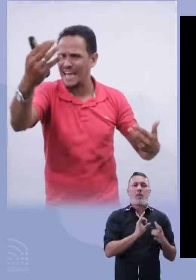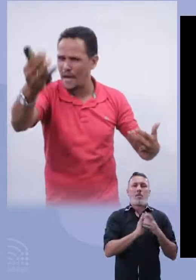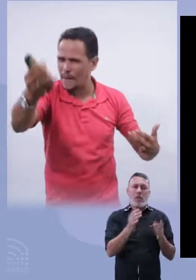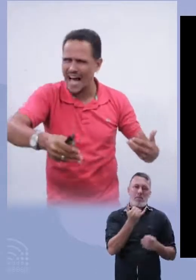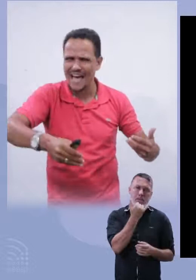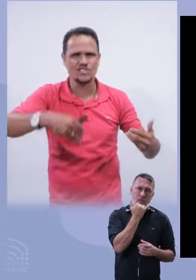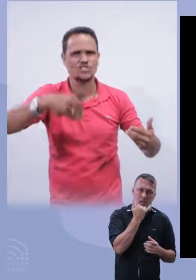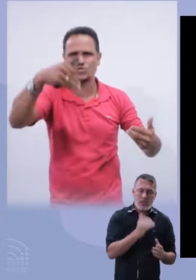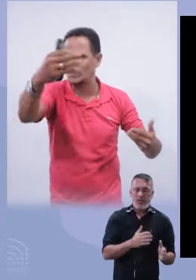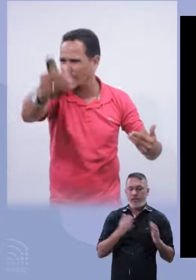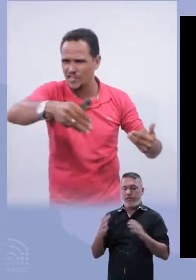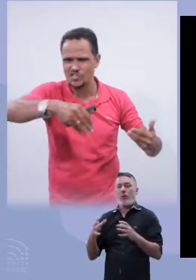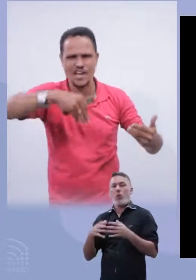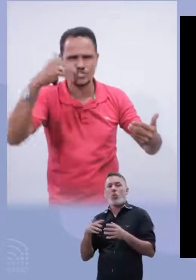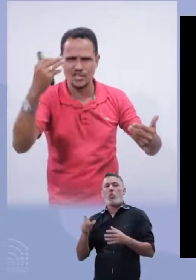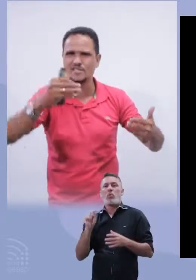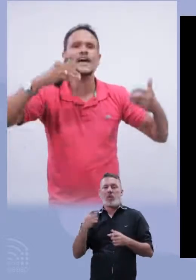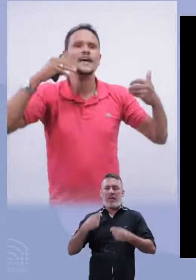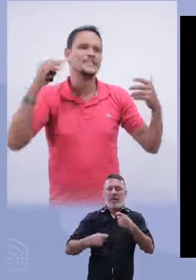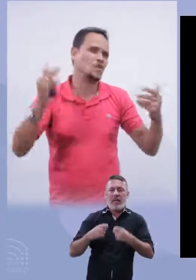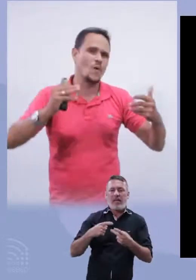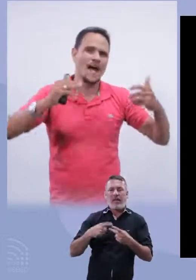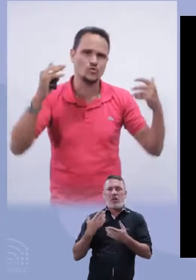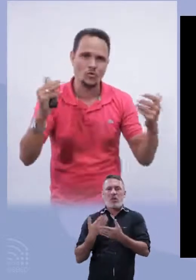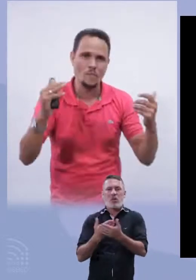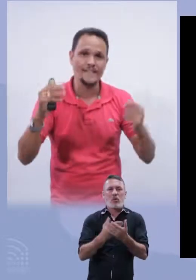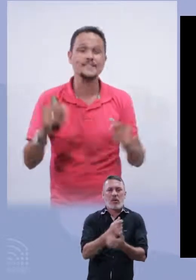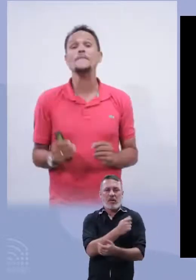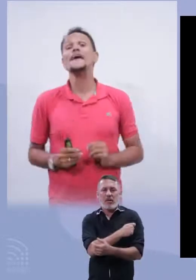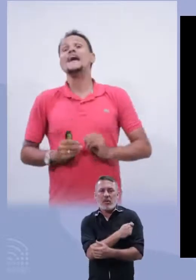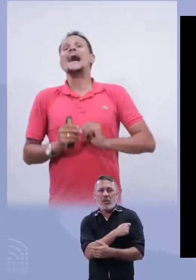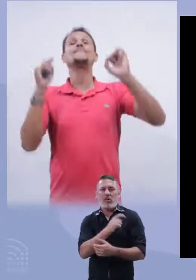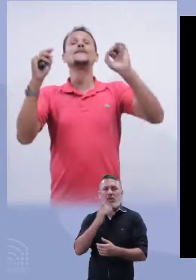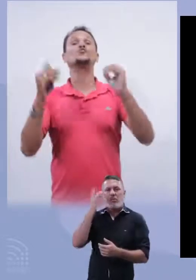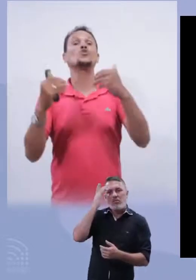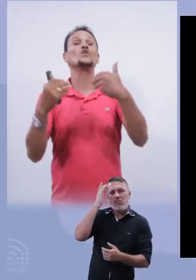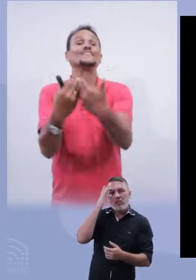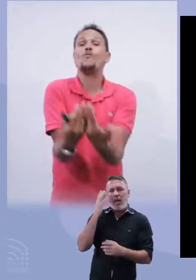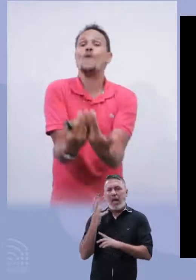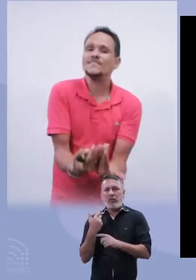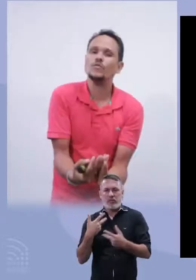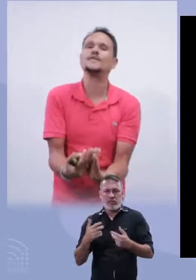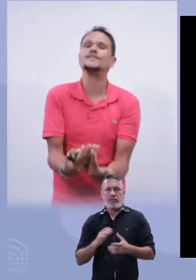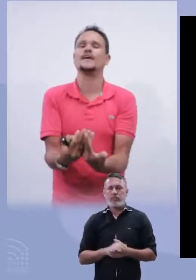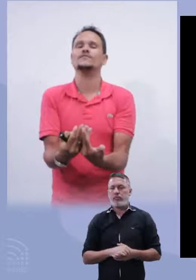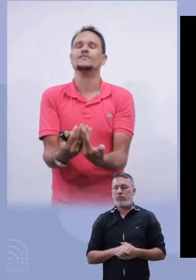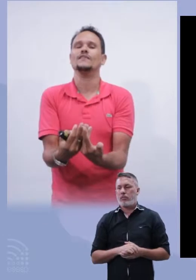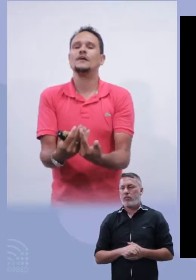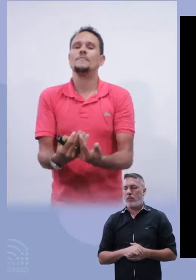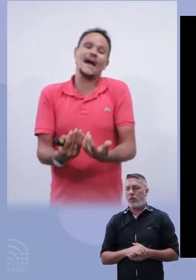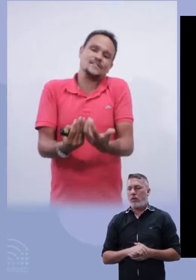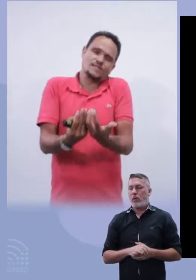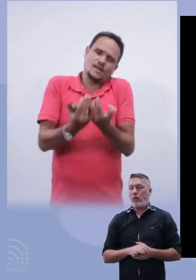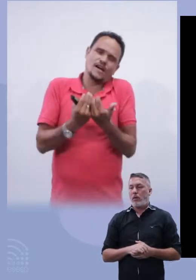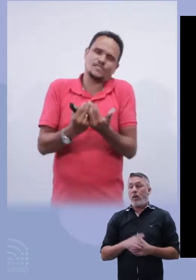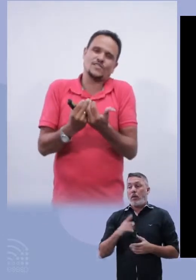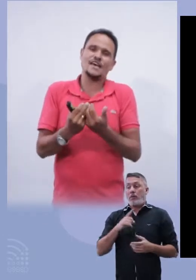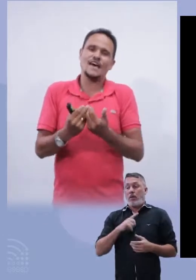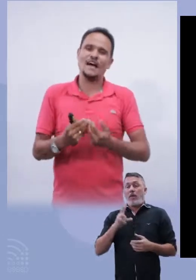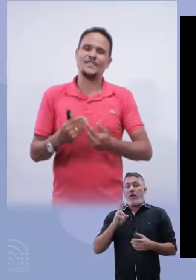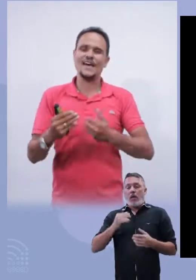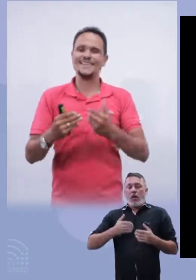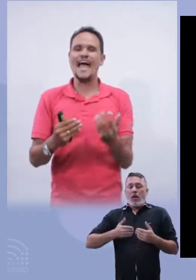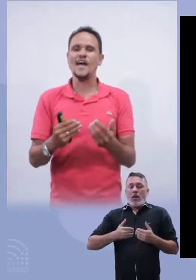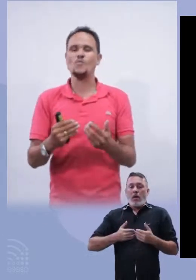da luta armada, de estudante, artista, intelectuais e tudo mais. A abertura está quase acontecendo. Mas